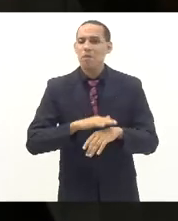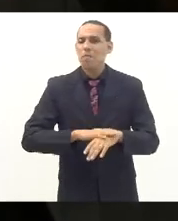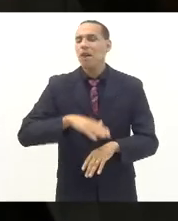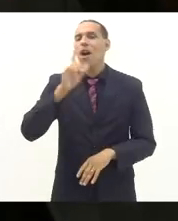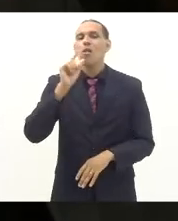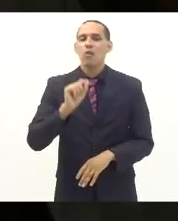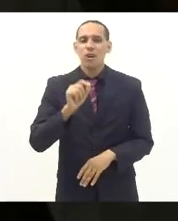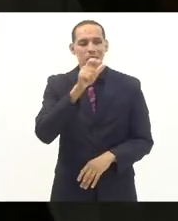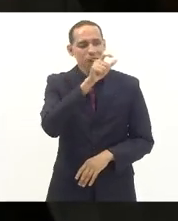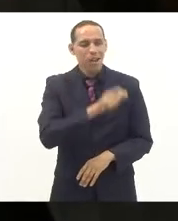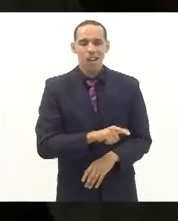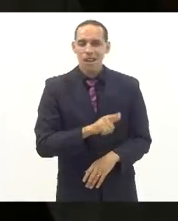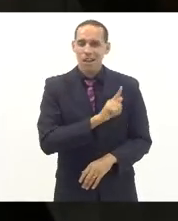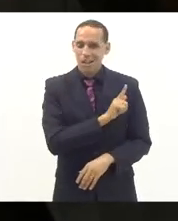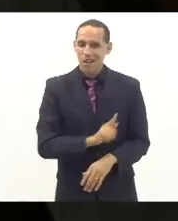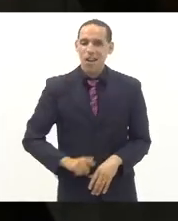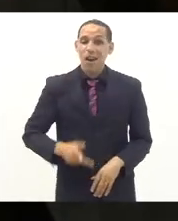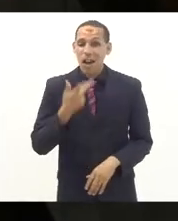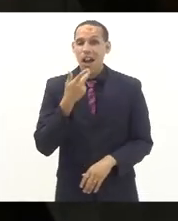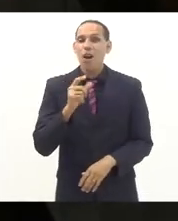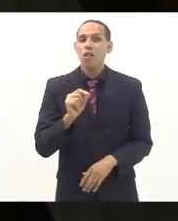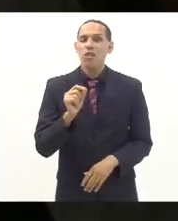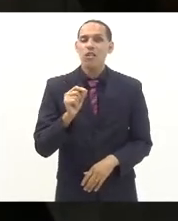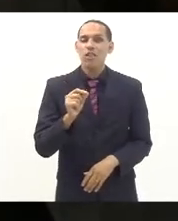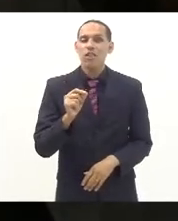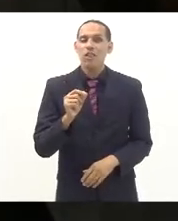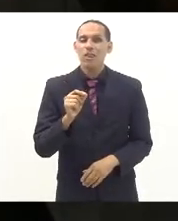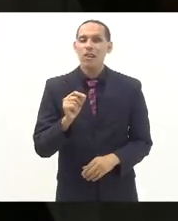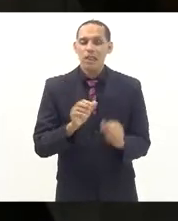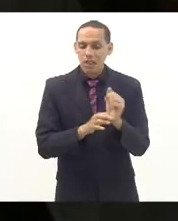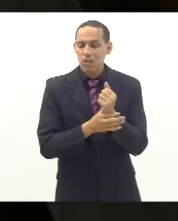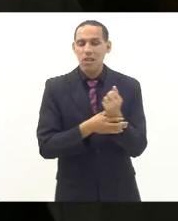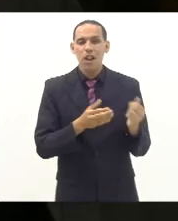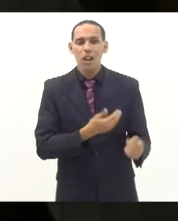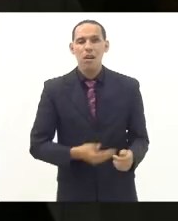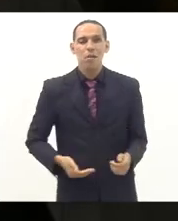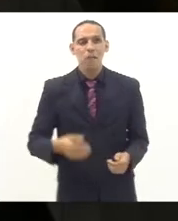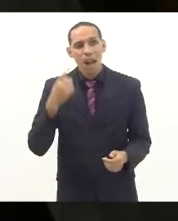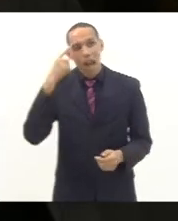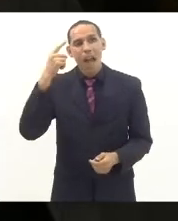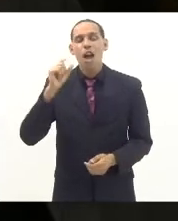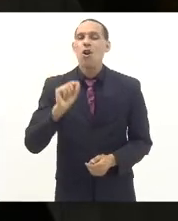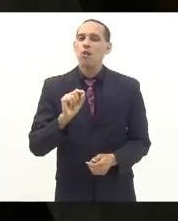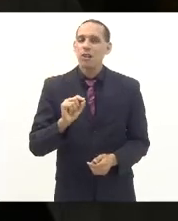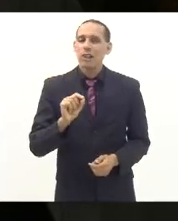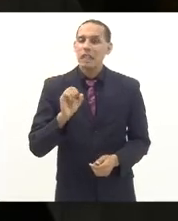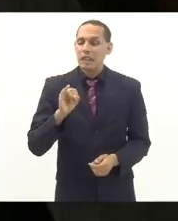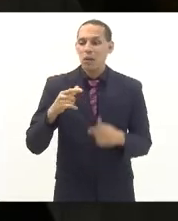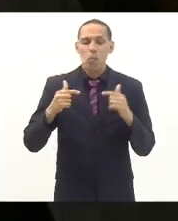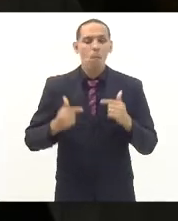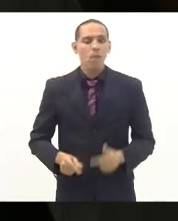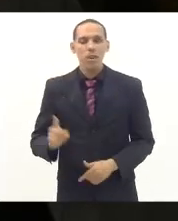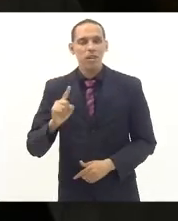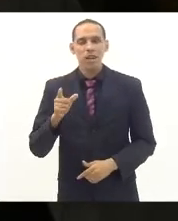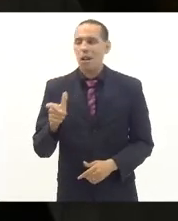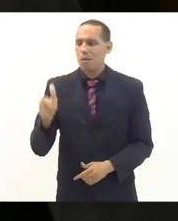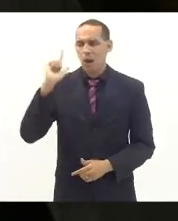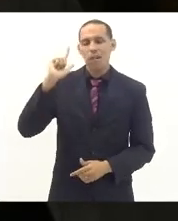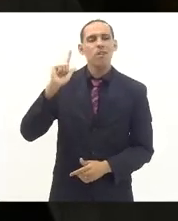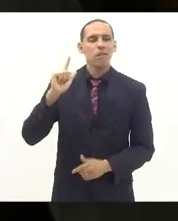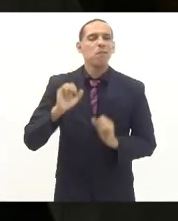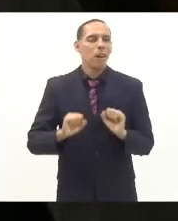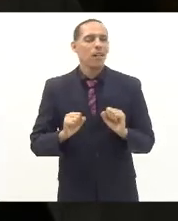é ele afirmar que esta é sua concepção de Segurança Pública né ou seja se não a inocente é para matar